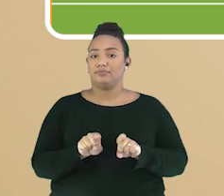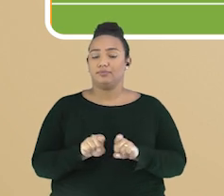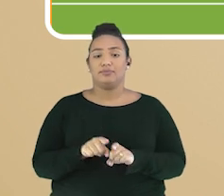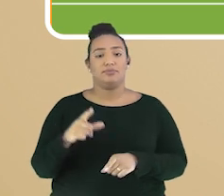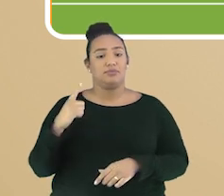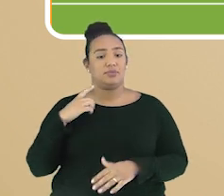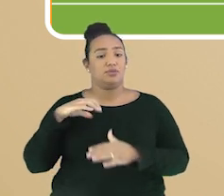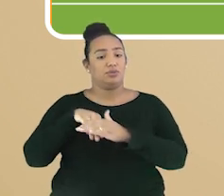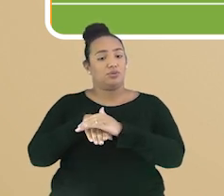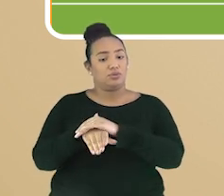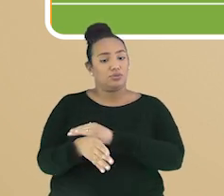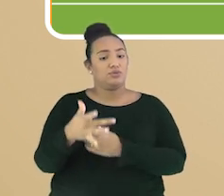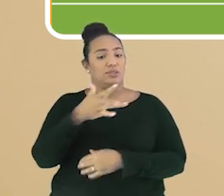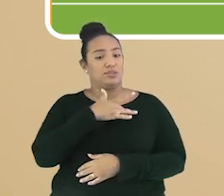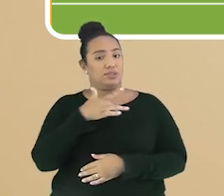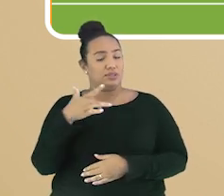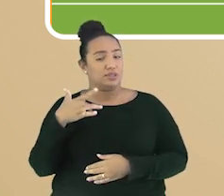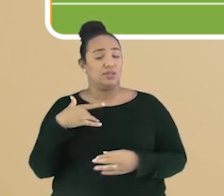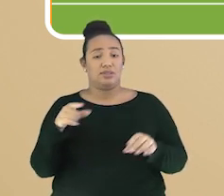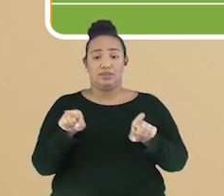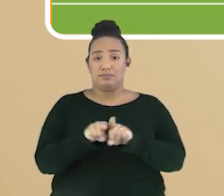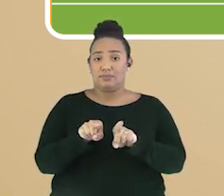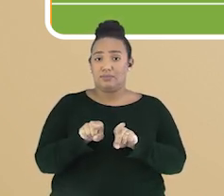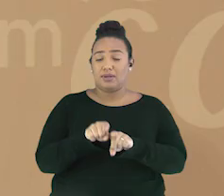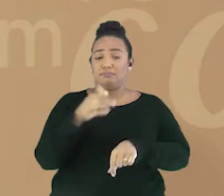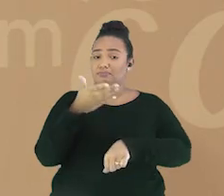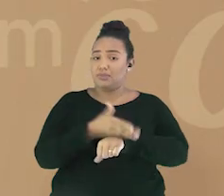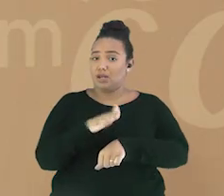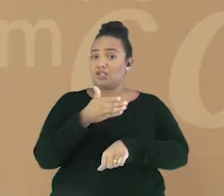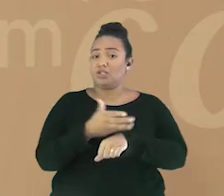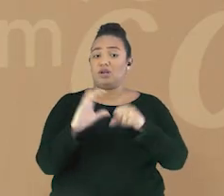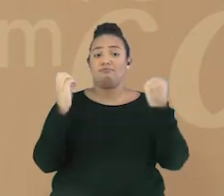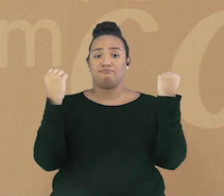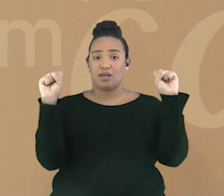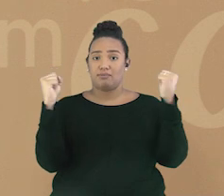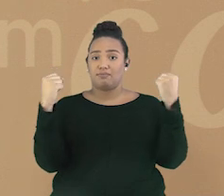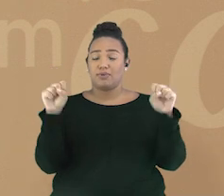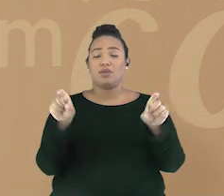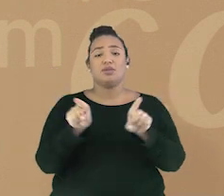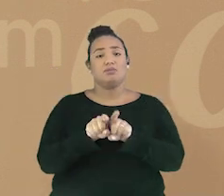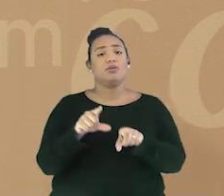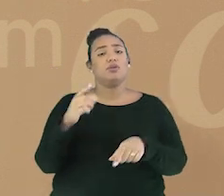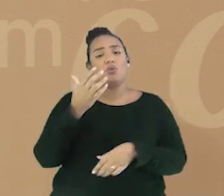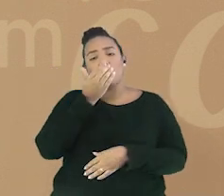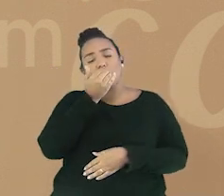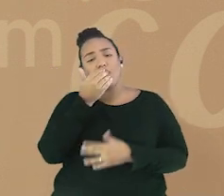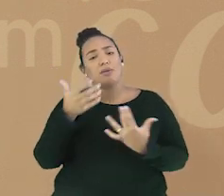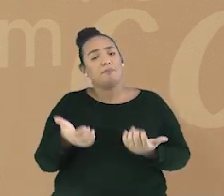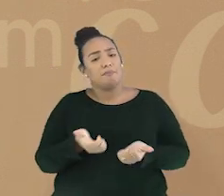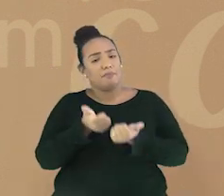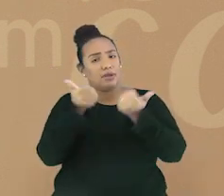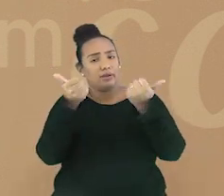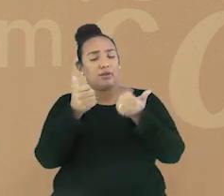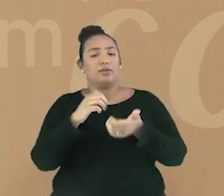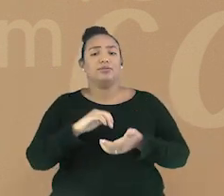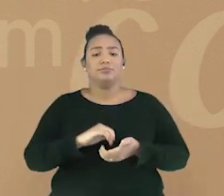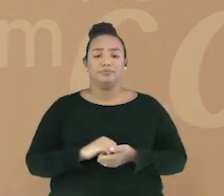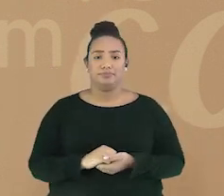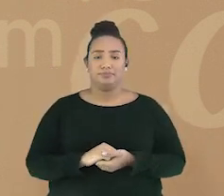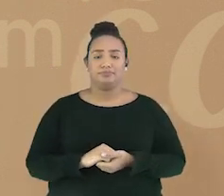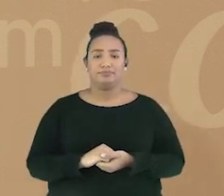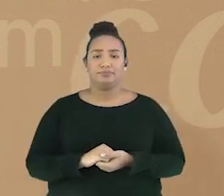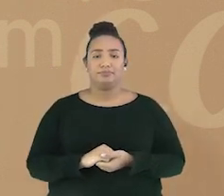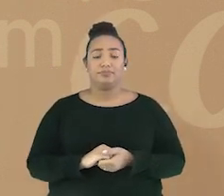dieta equilibrada também são fatores essenciais. Mas, ainda falando de alimentos naturais e